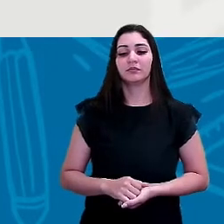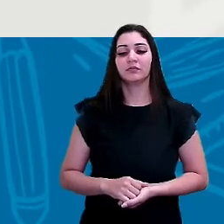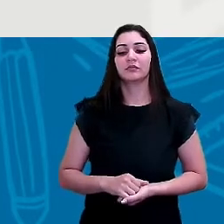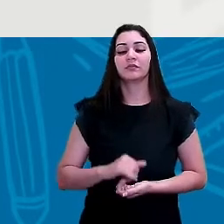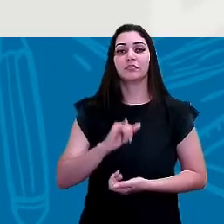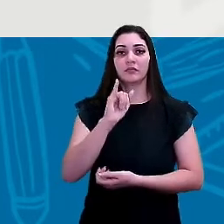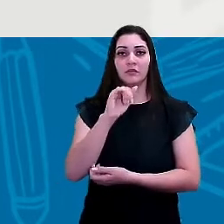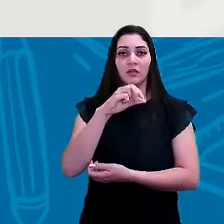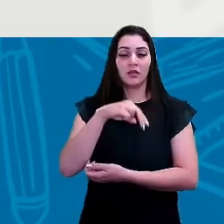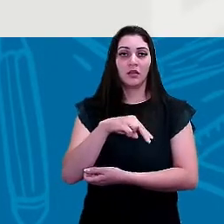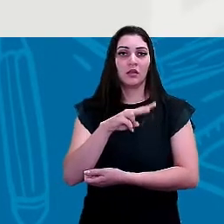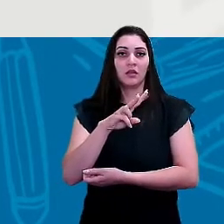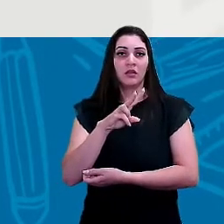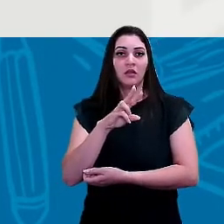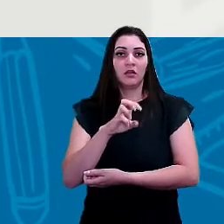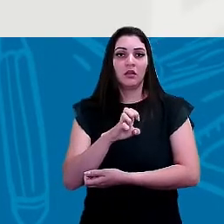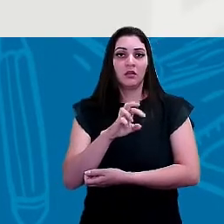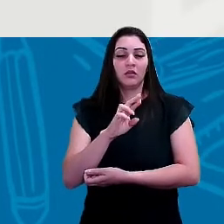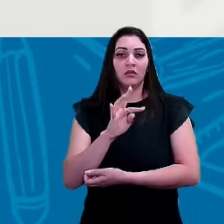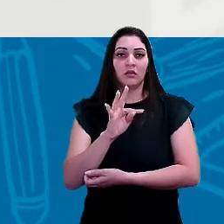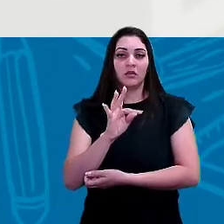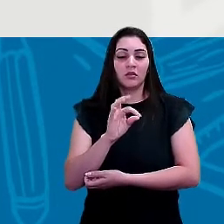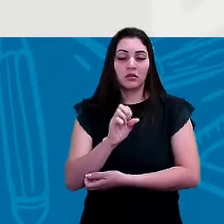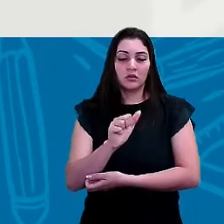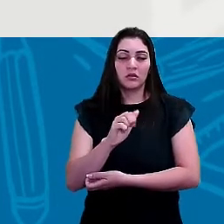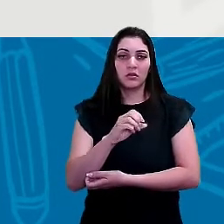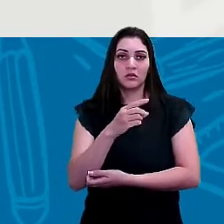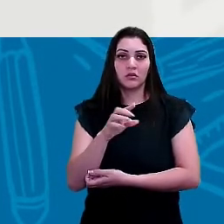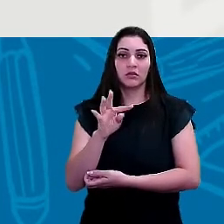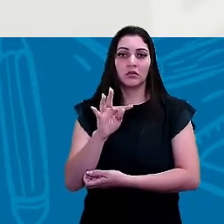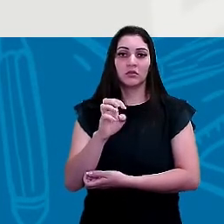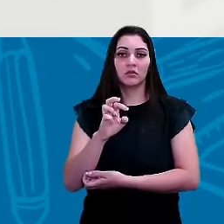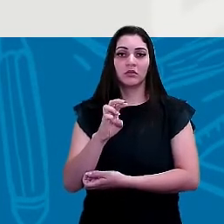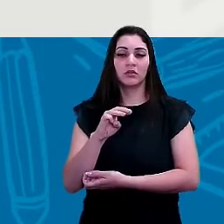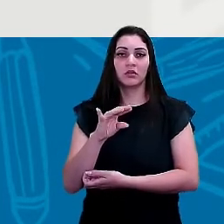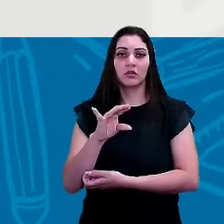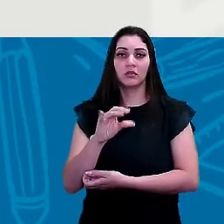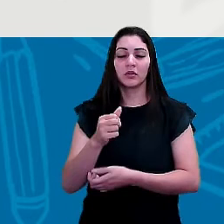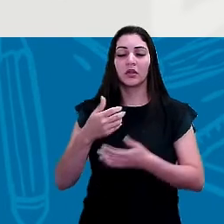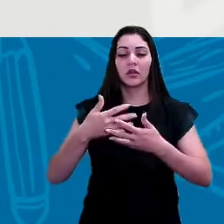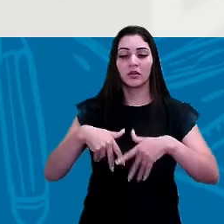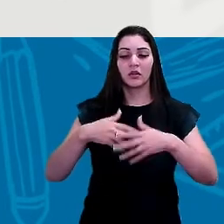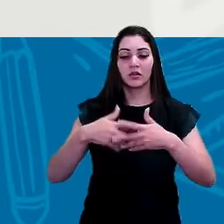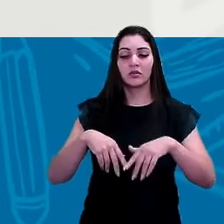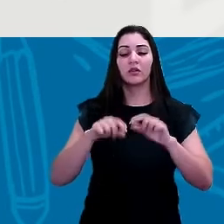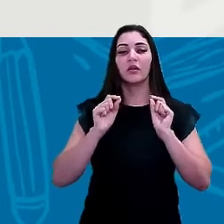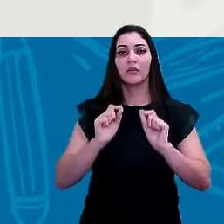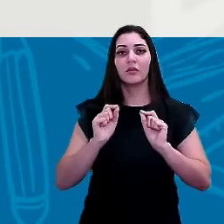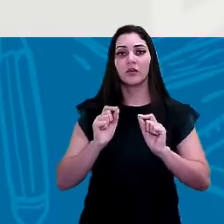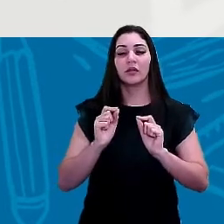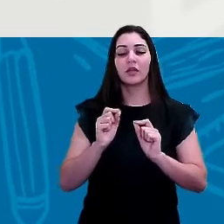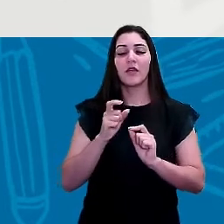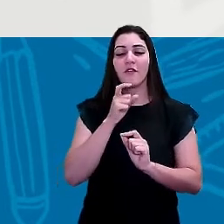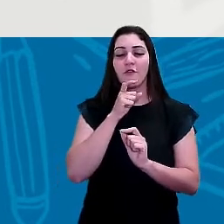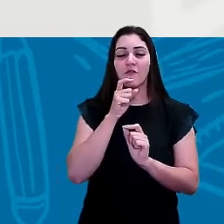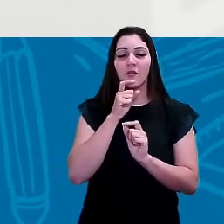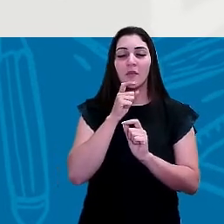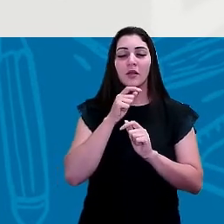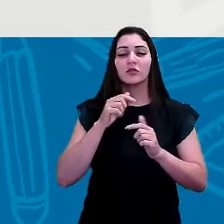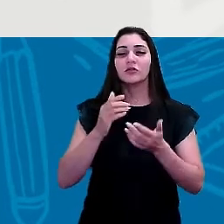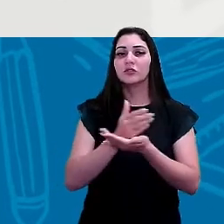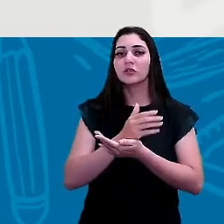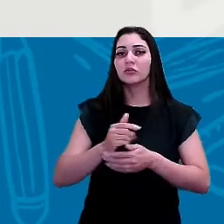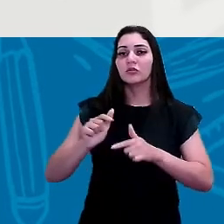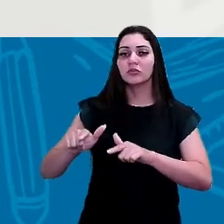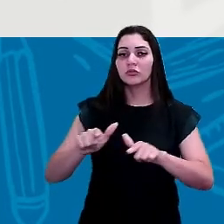A inversão térmica, que é um fenômeno natural que ocorre devido ao rápido aquecimento e resfriamento da superfície em alguns locais, e